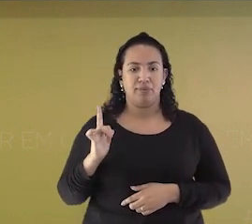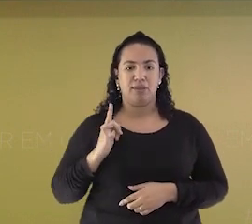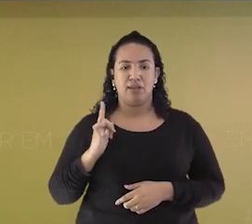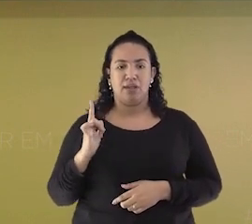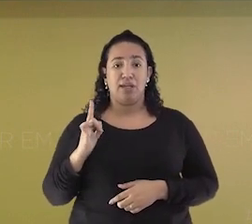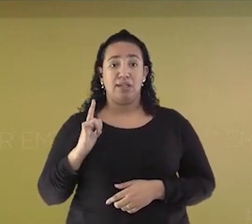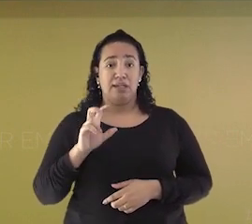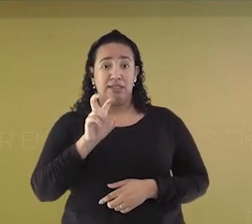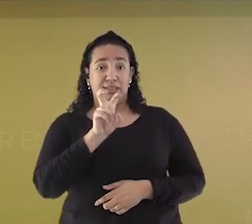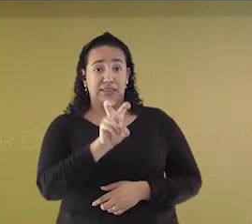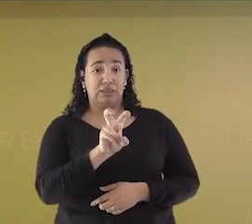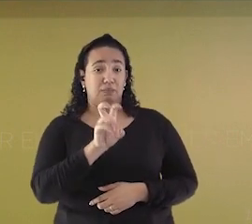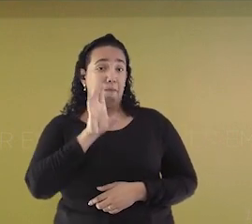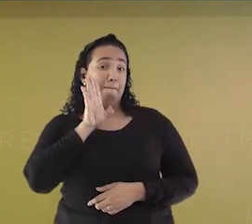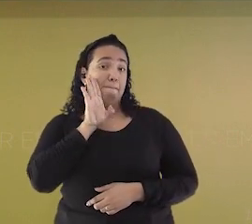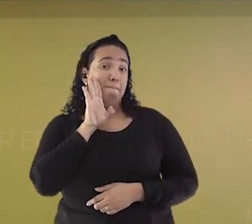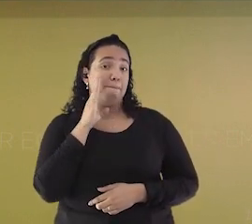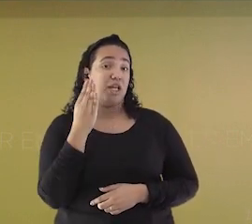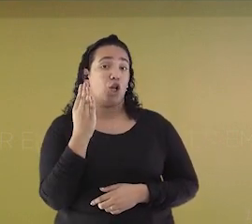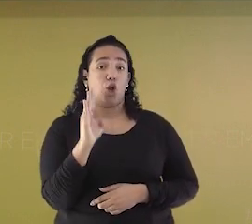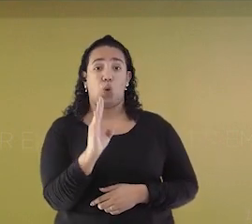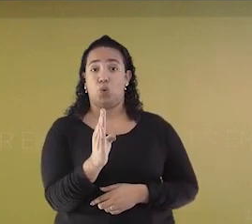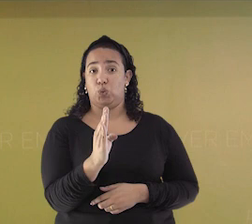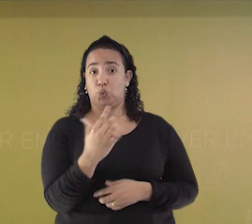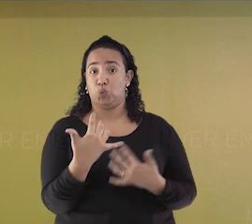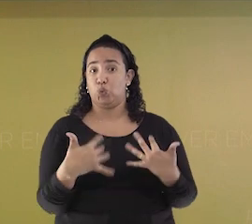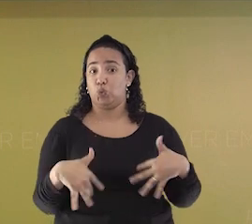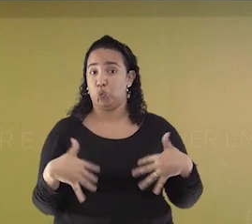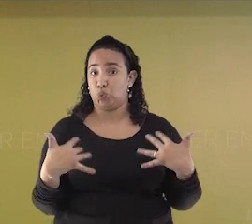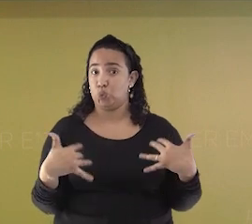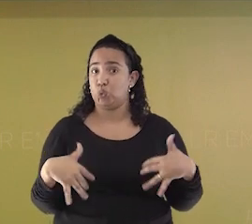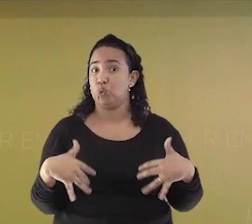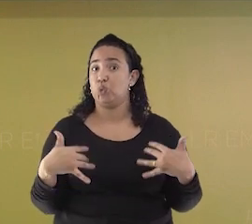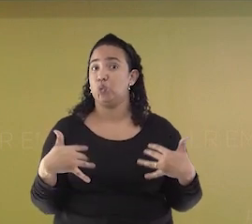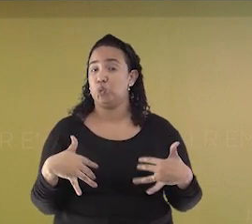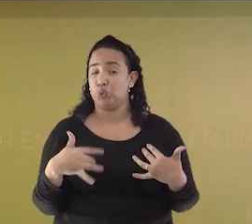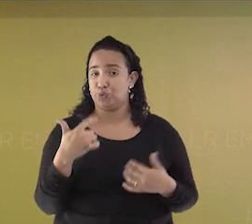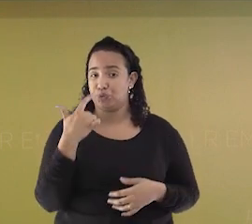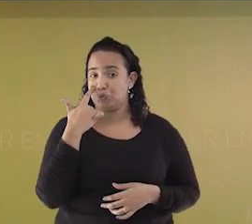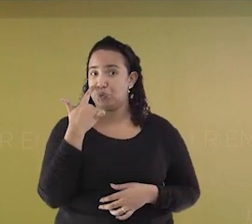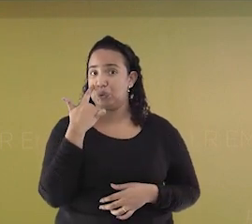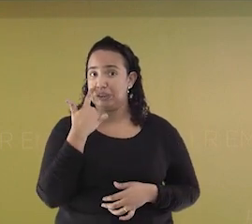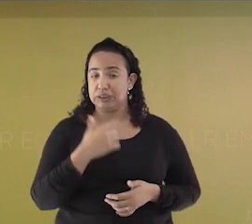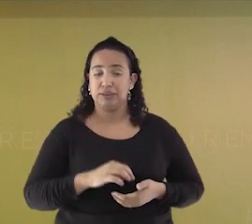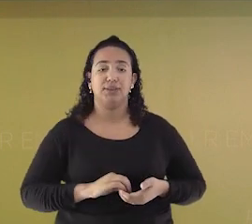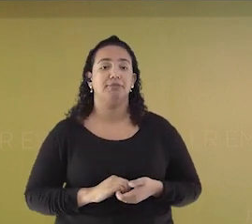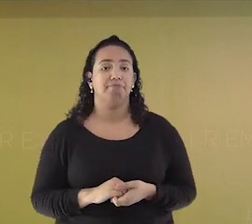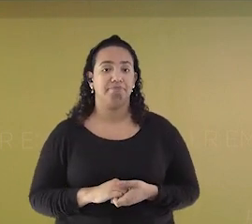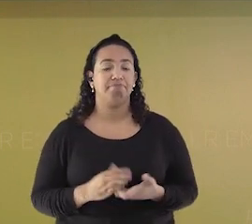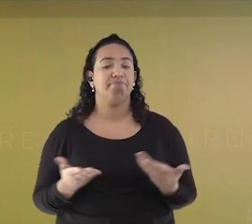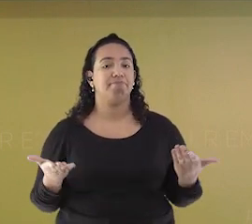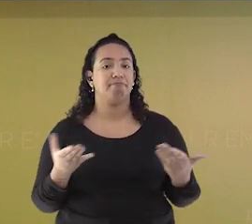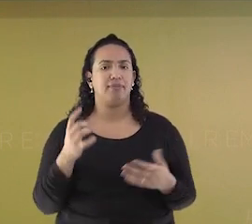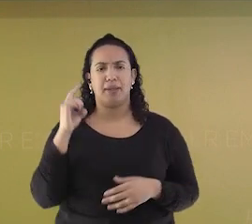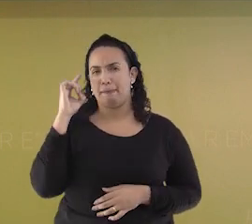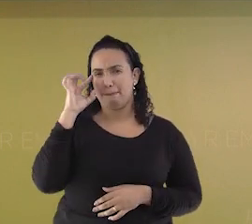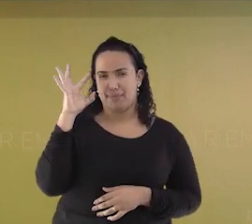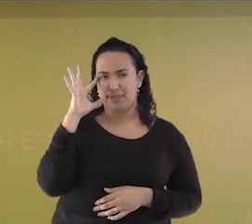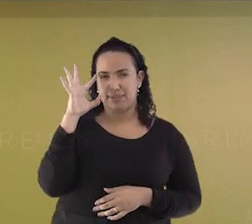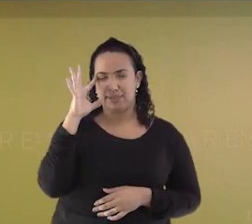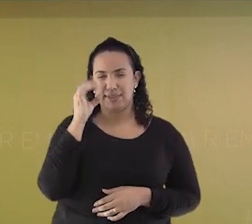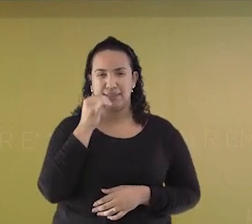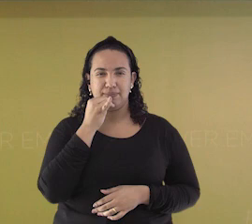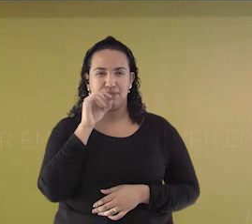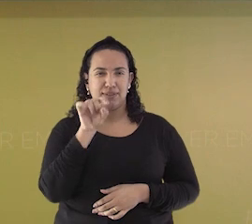São cerca de 5 bilhões de aparelhos celulares. É muita coisa. E imagina só,